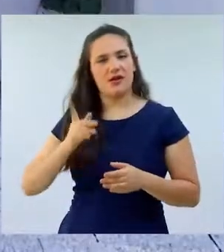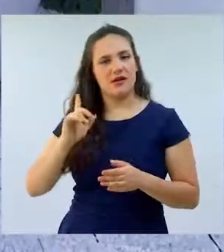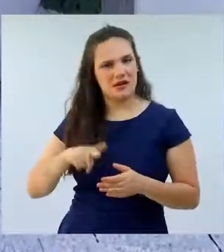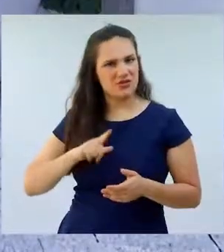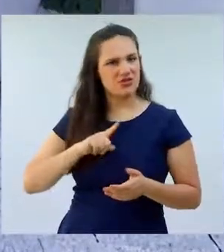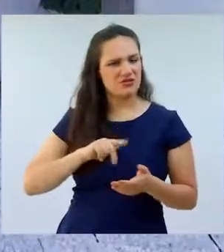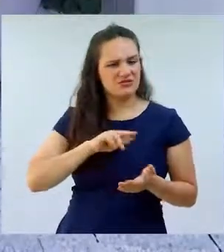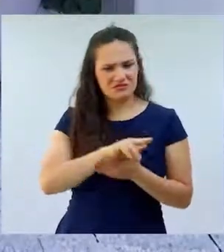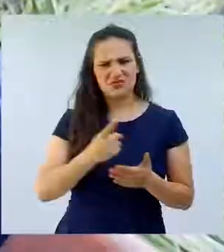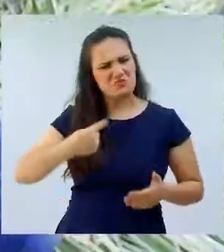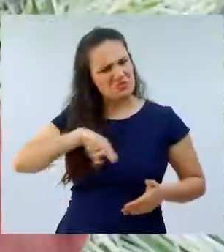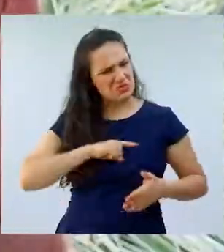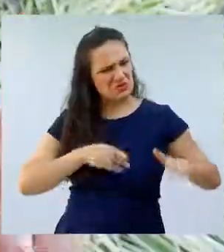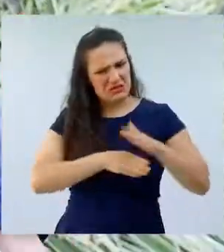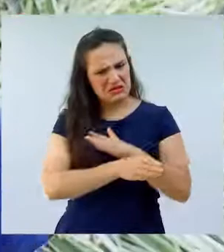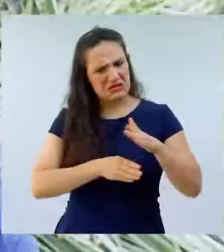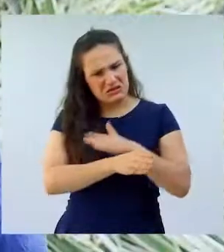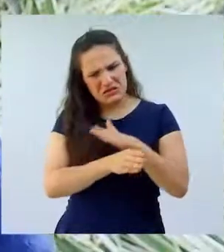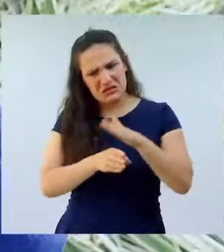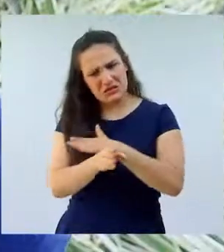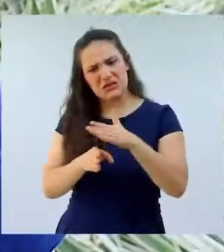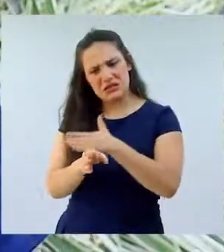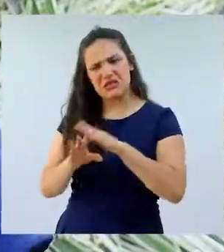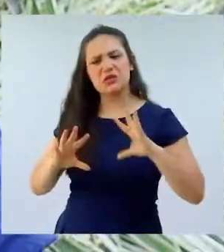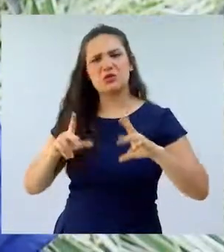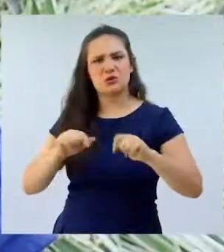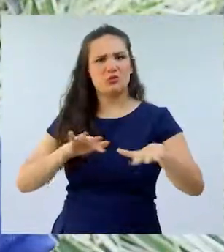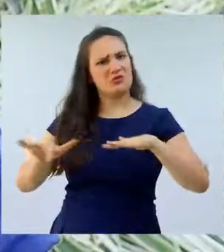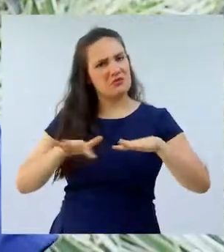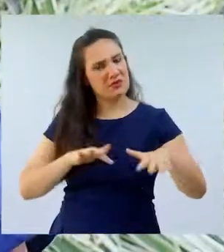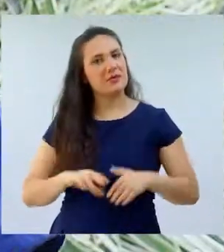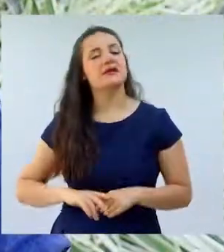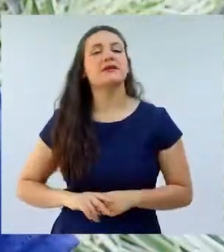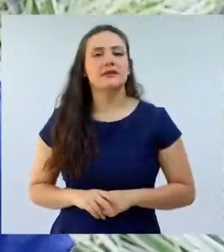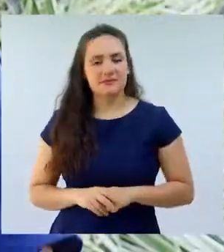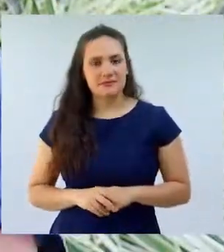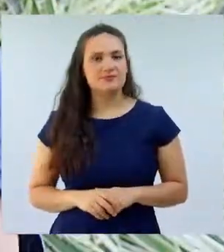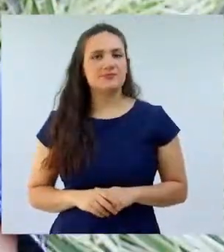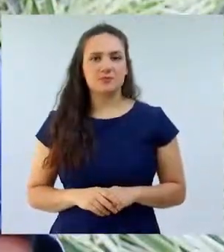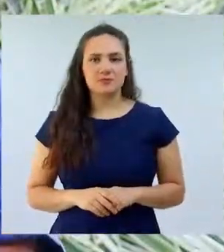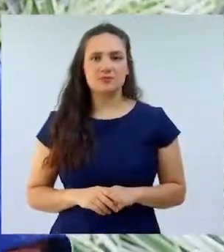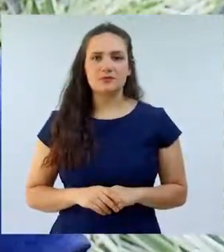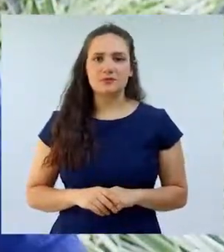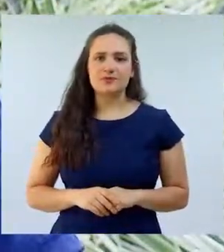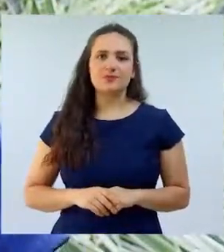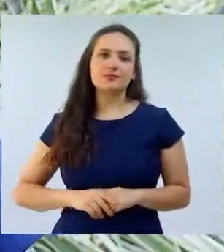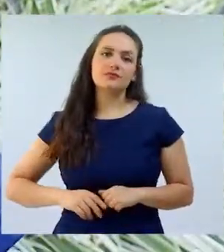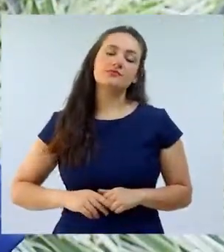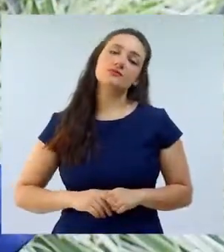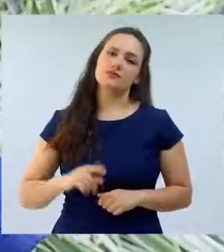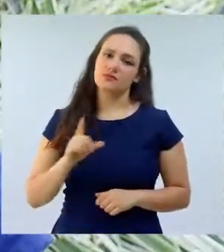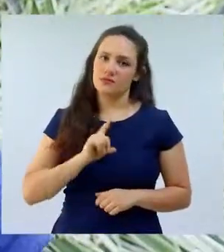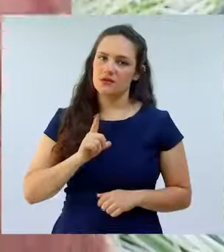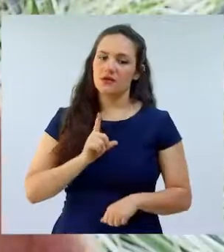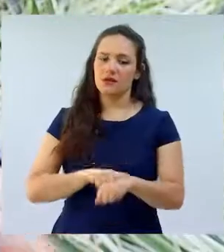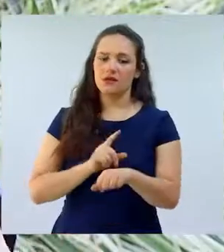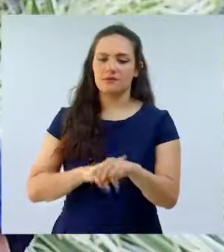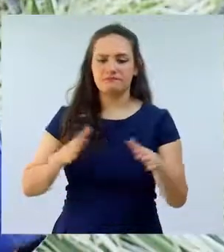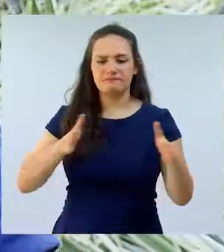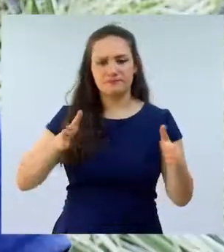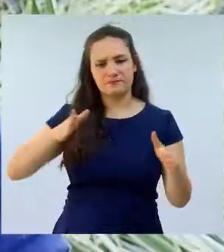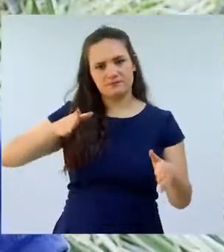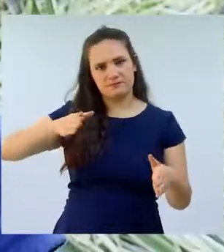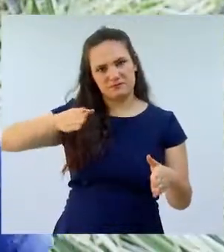não sei o quê, Partido não sei o que lá. Eles estavam em tudo, cara. É uma coisa engraçada. Com toda essa... Né, ainda tinha essa ditadura, mas a